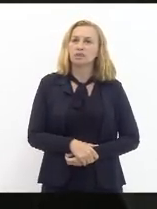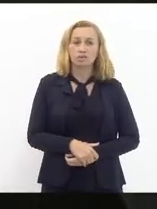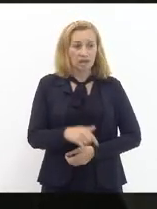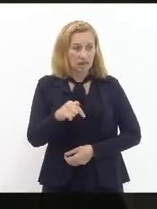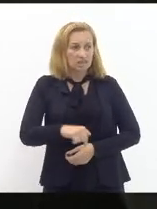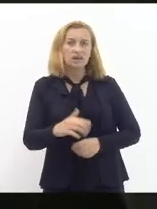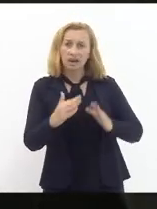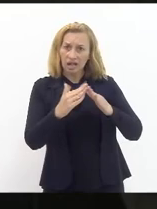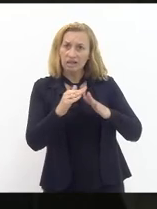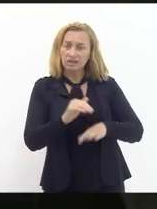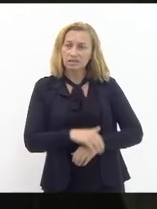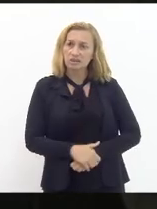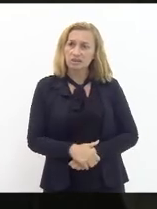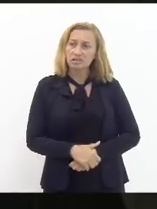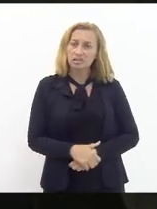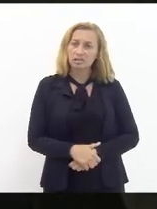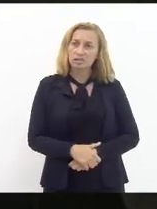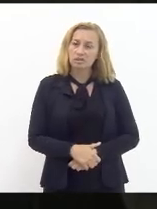casa